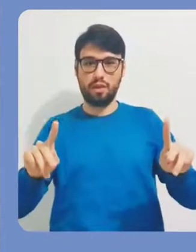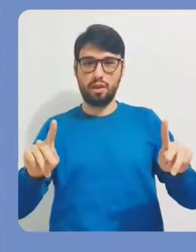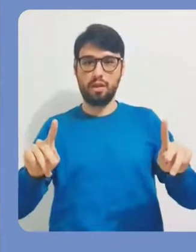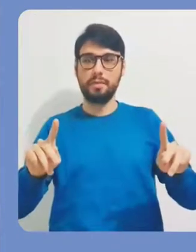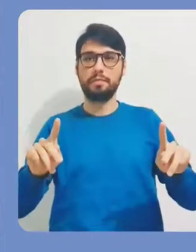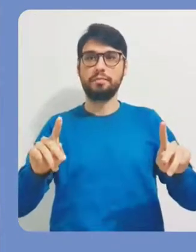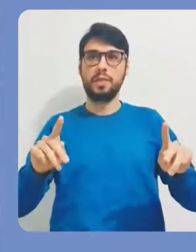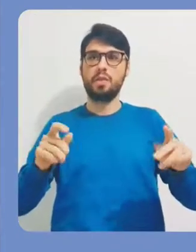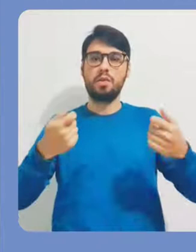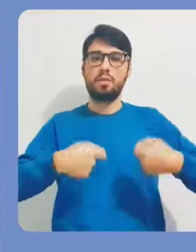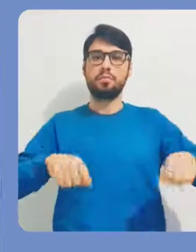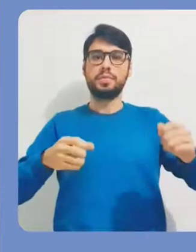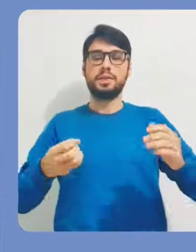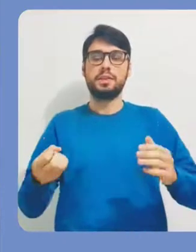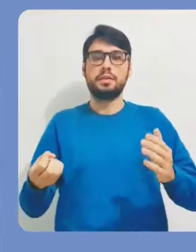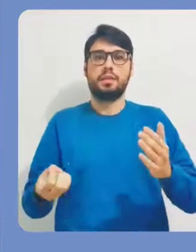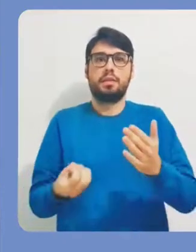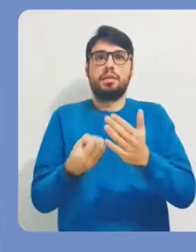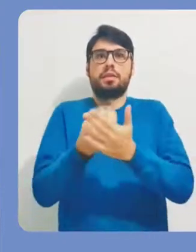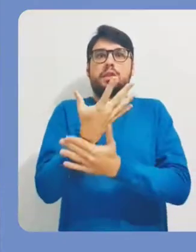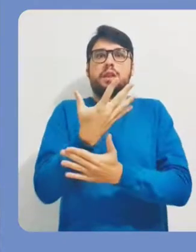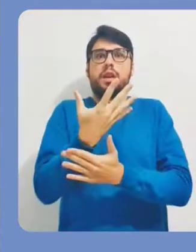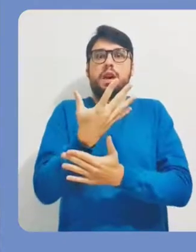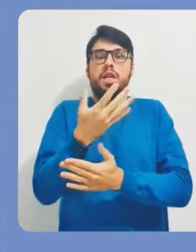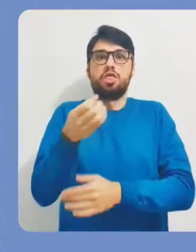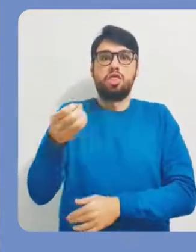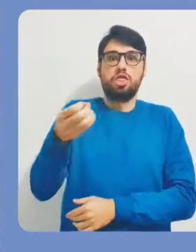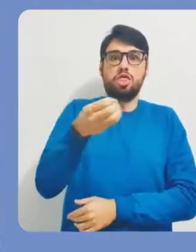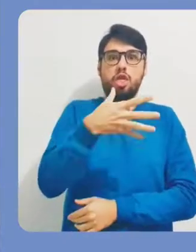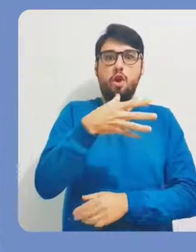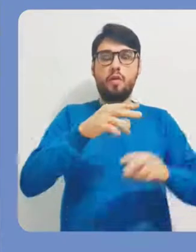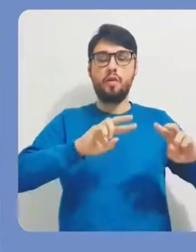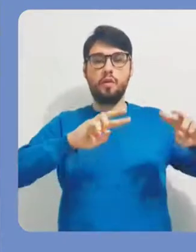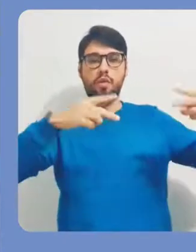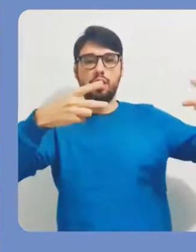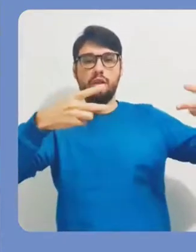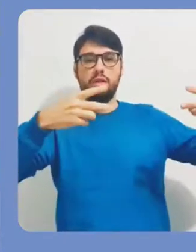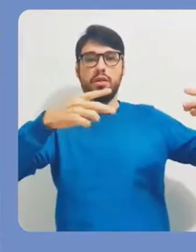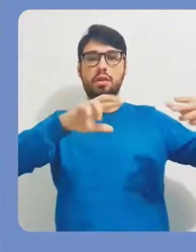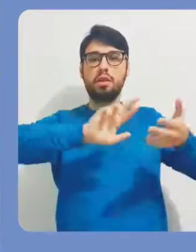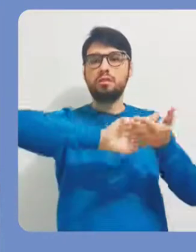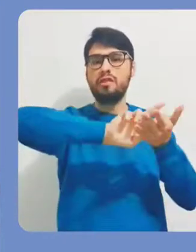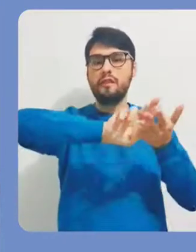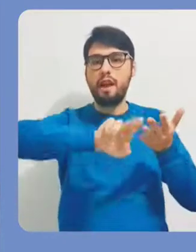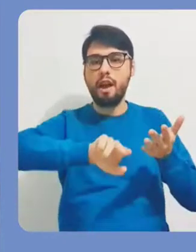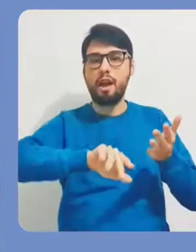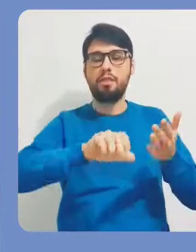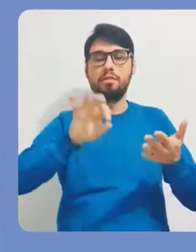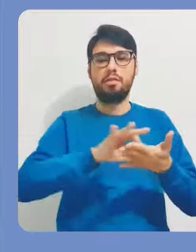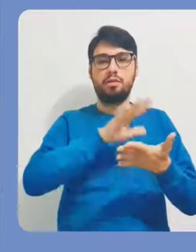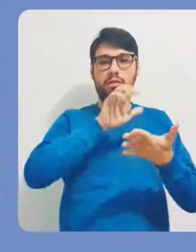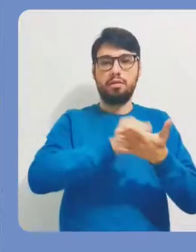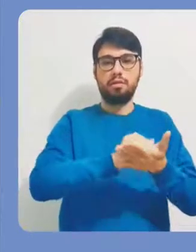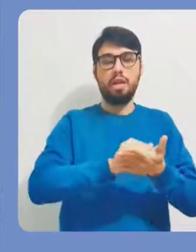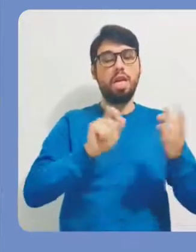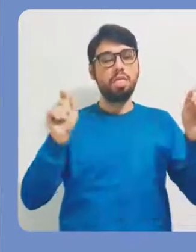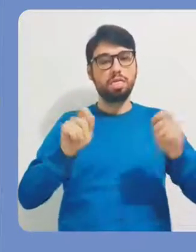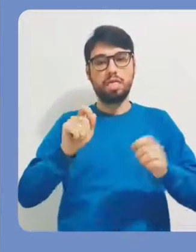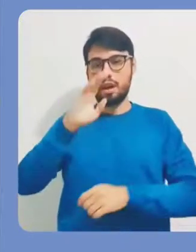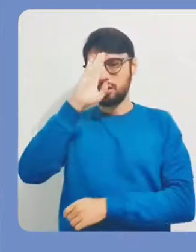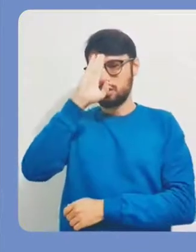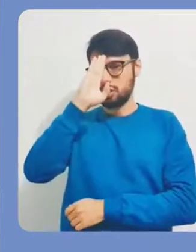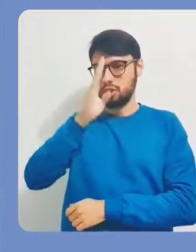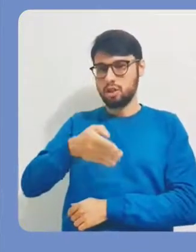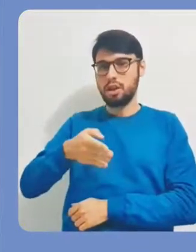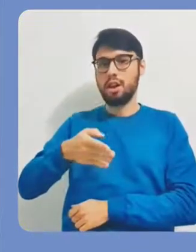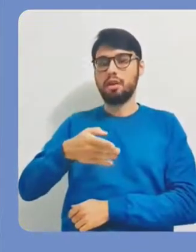página contendo um link para acessar as inscrições, eu posso criar um link que vai aparecer na